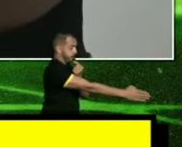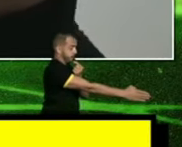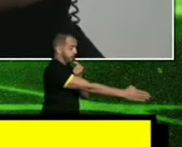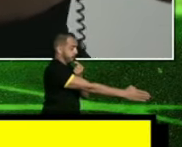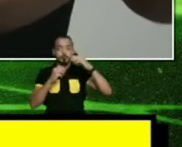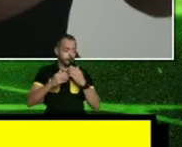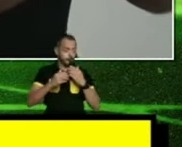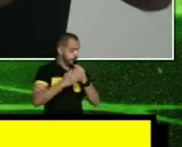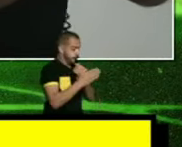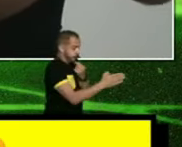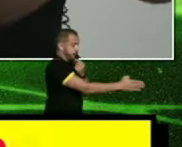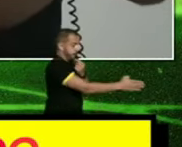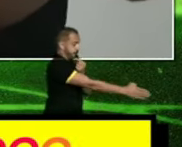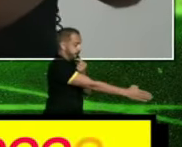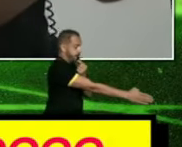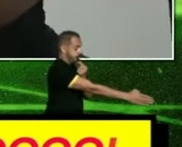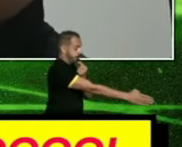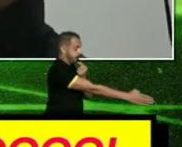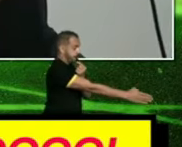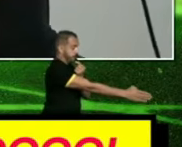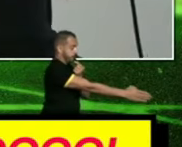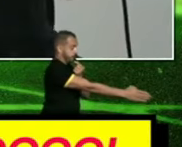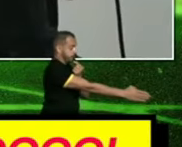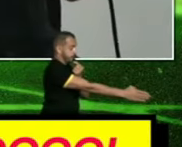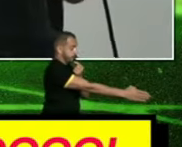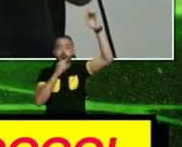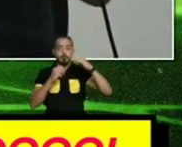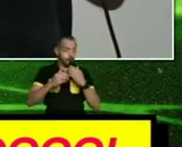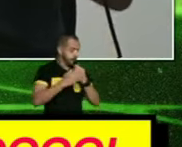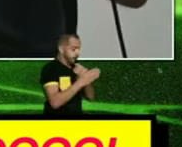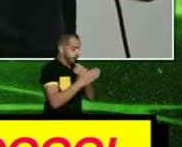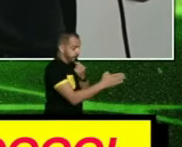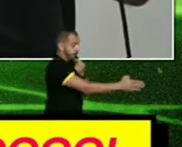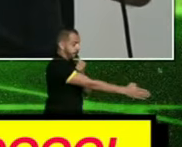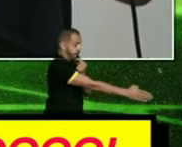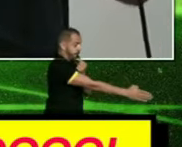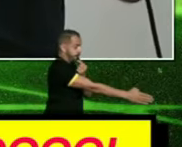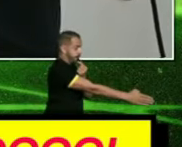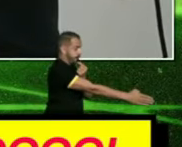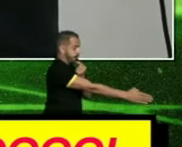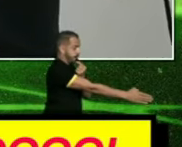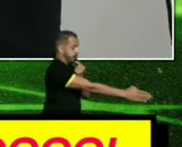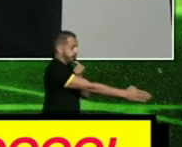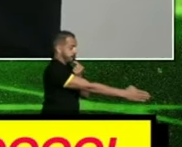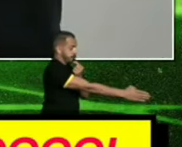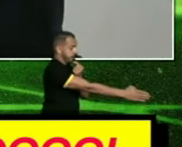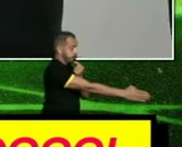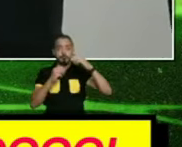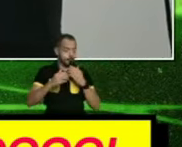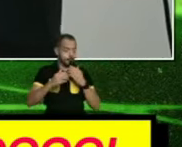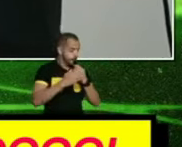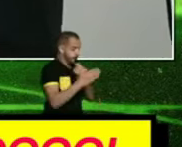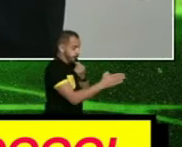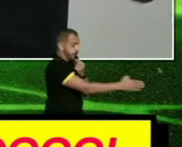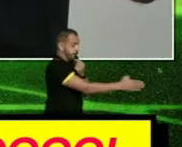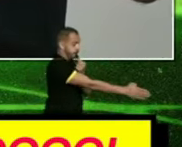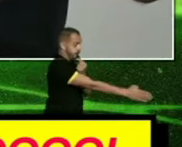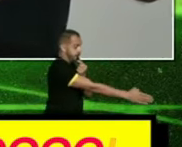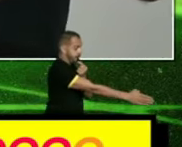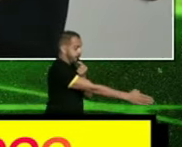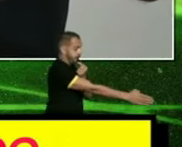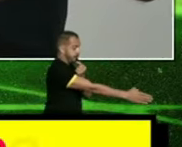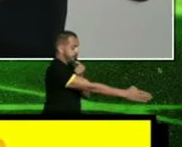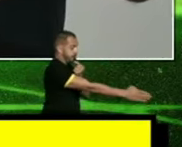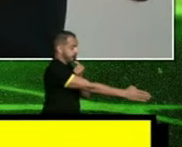de empata o jogo no finalzinho sensacional o Cruzeiro foi